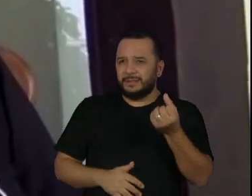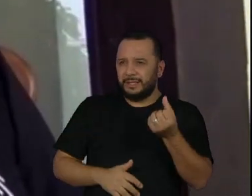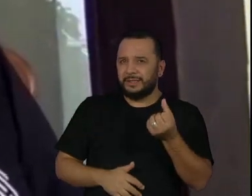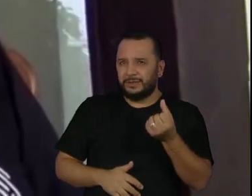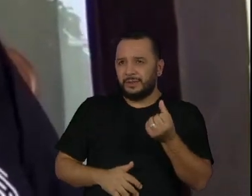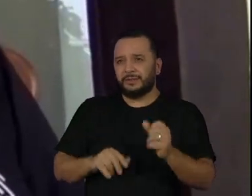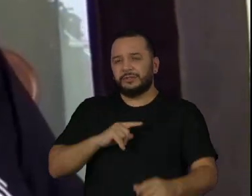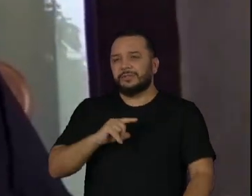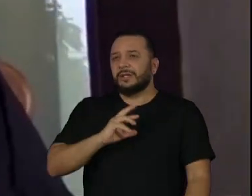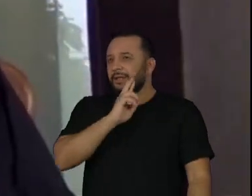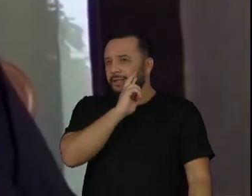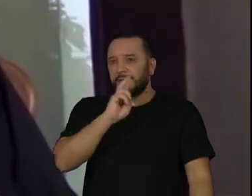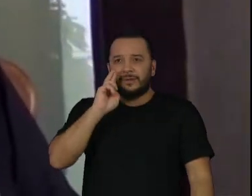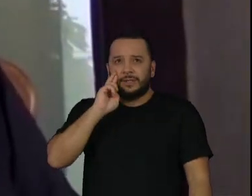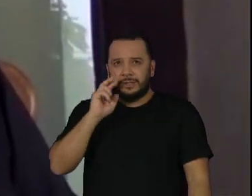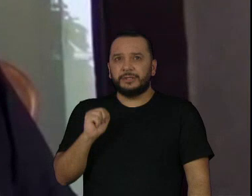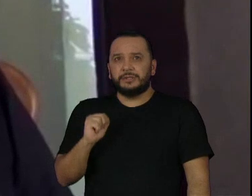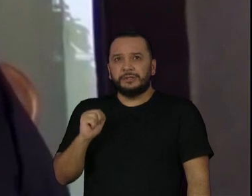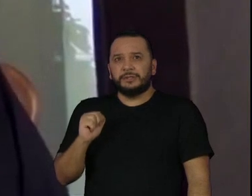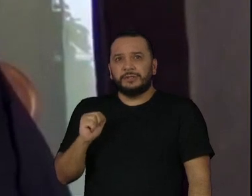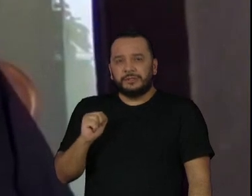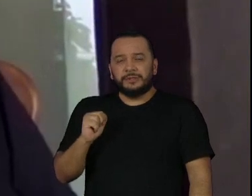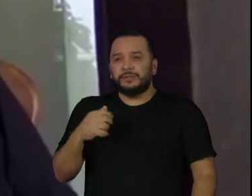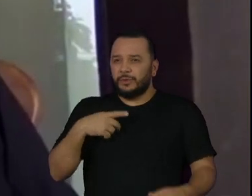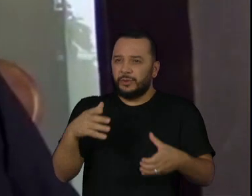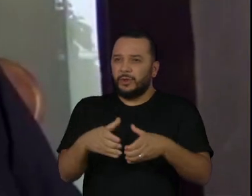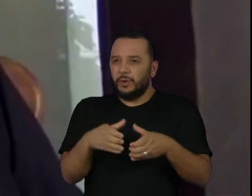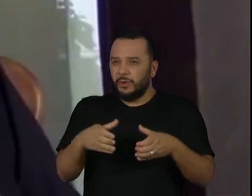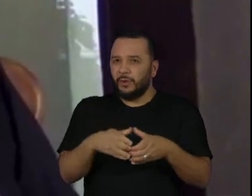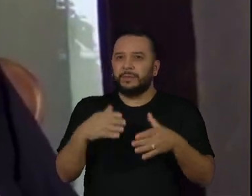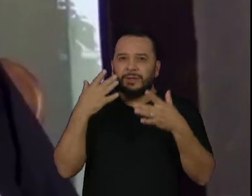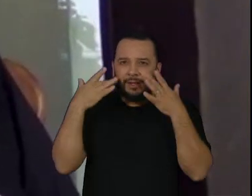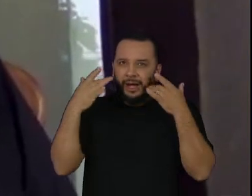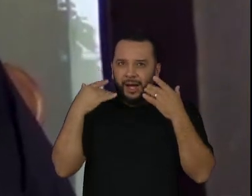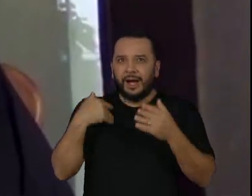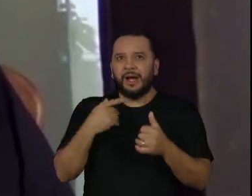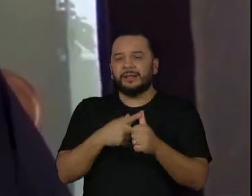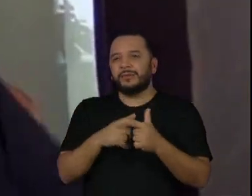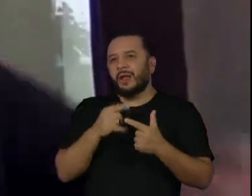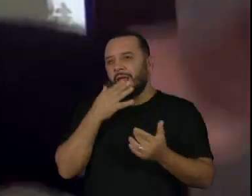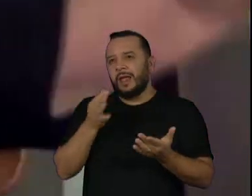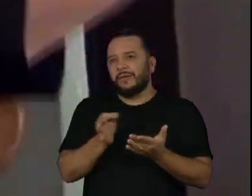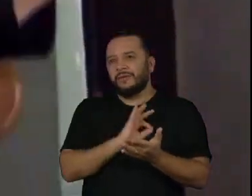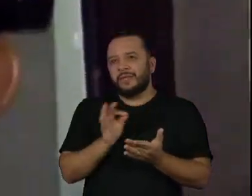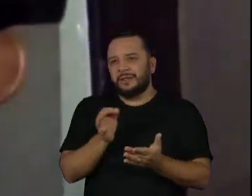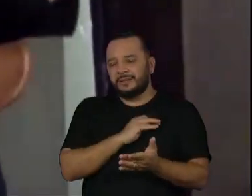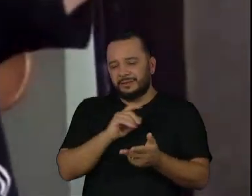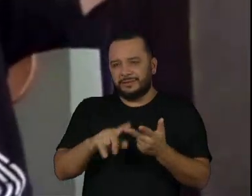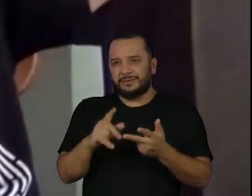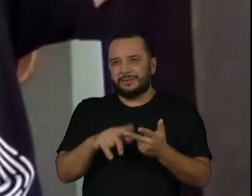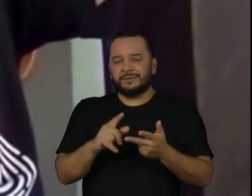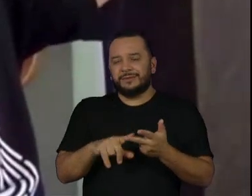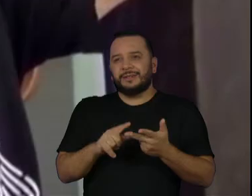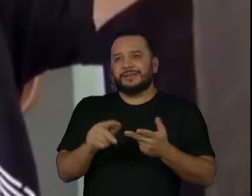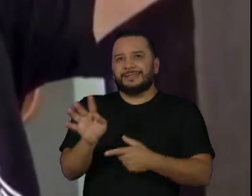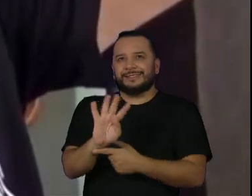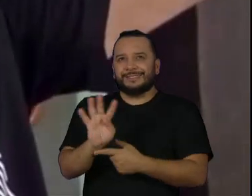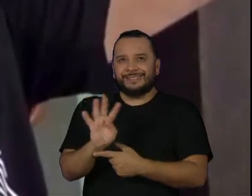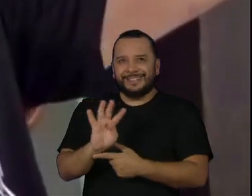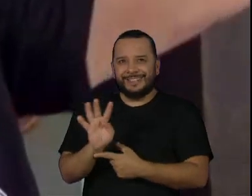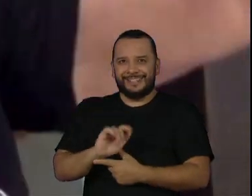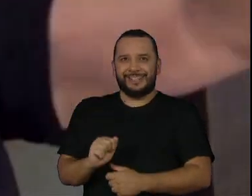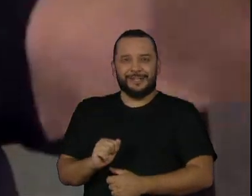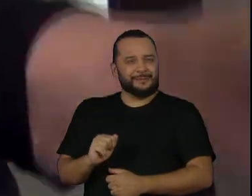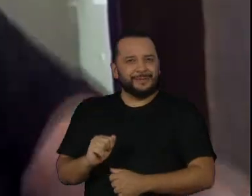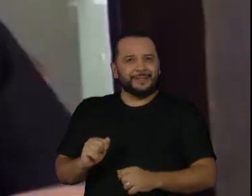um restaurante, de pessoal de teatro, de revista, de cinema. E tinha até a turma de artes plásticas